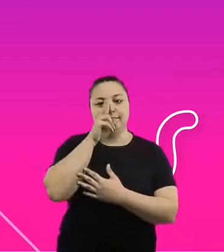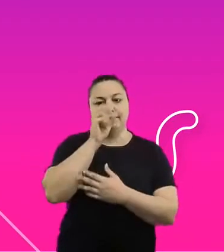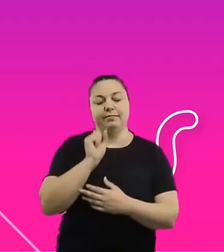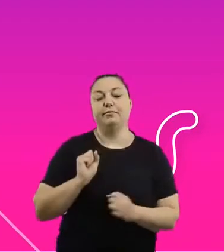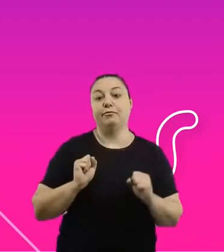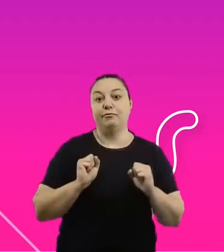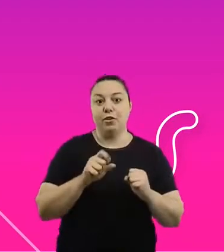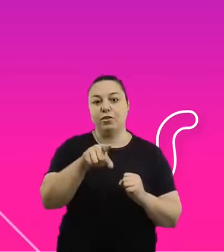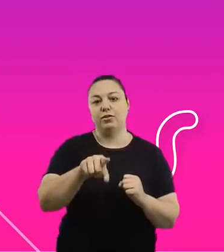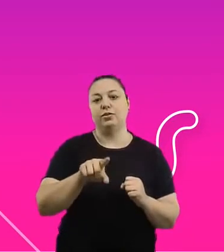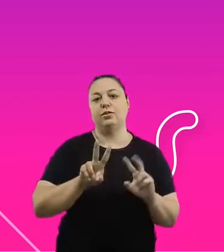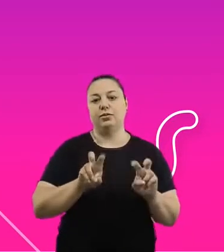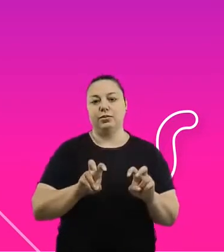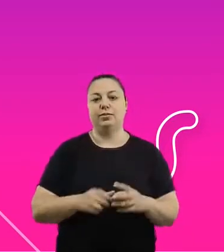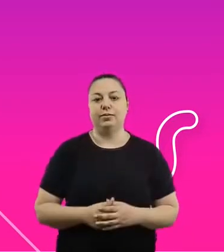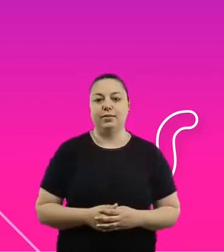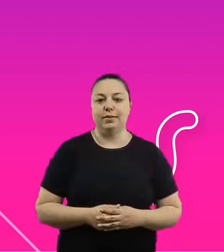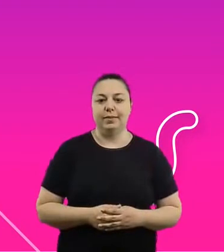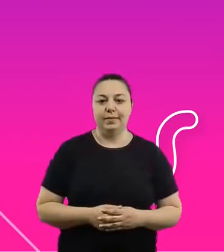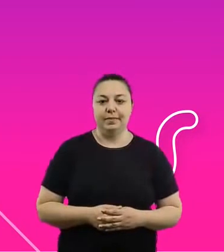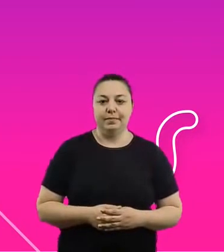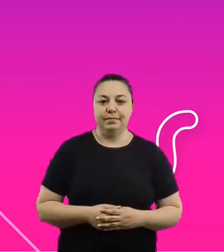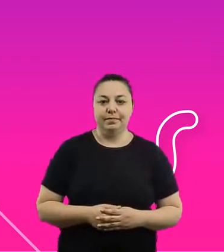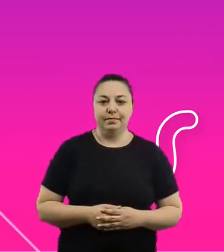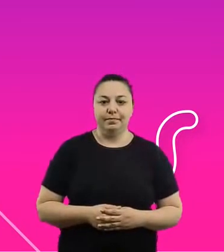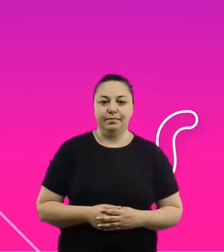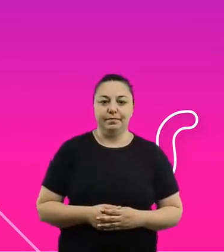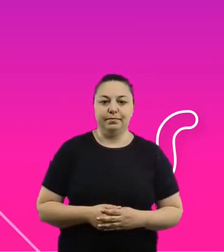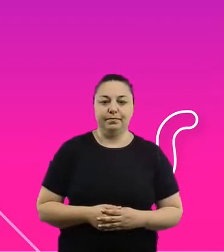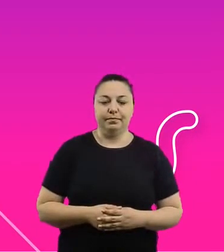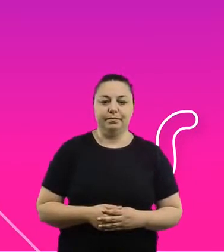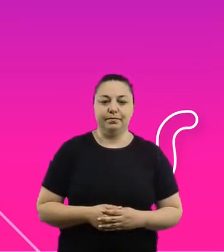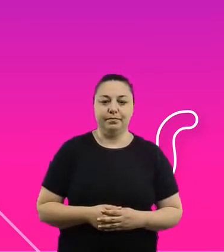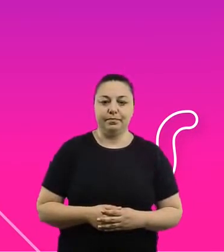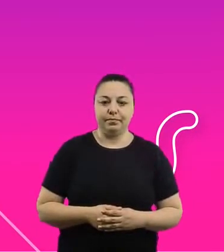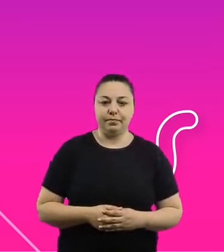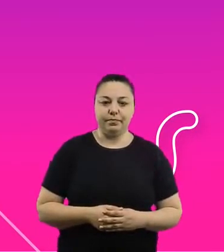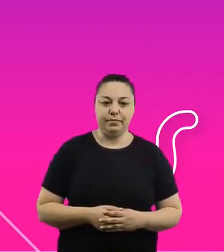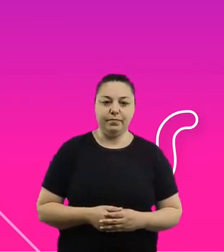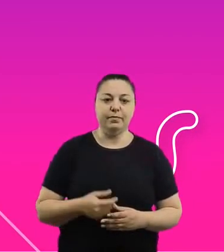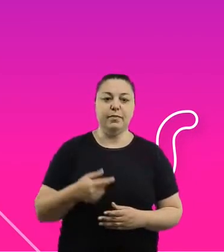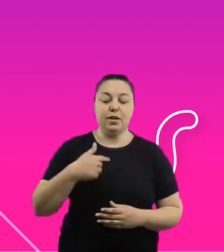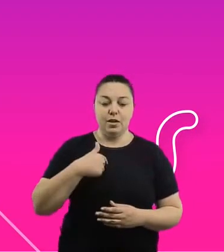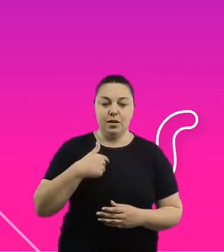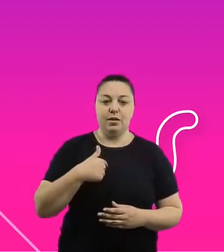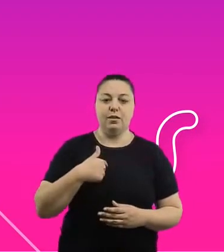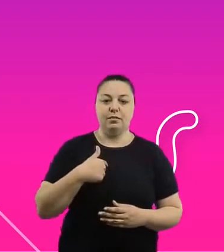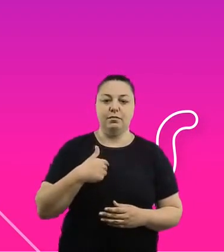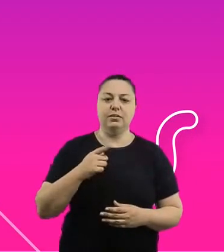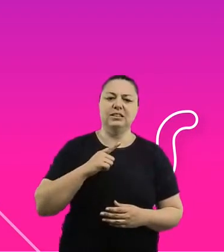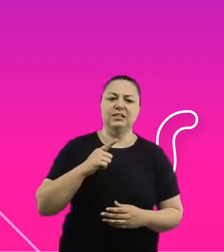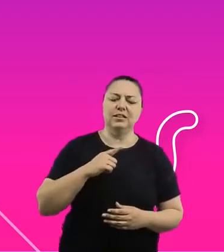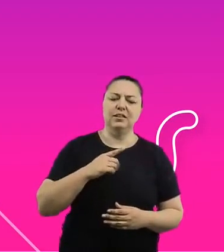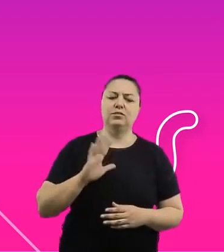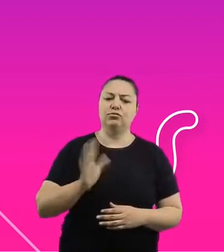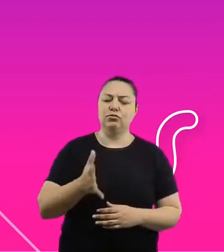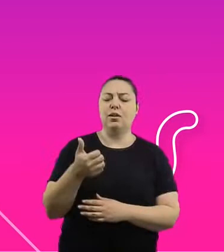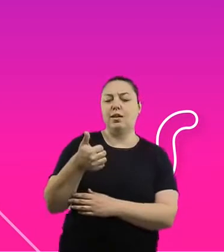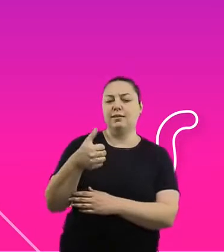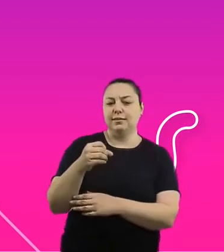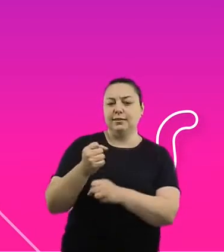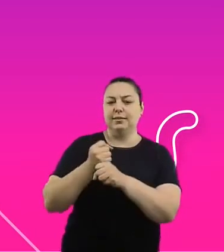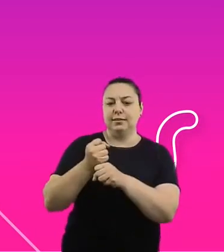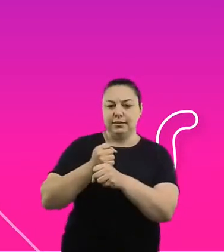empreendendo em Recife, né? A gente, enfim, ao longo dos últimos 10 anos tem trabalhado aí em criação de